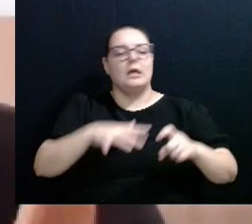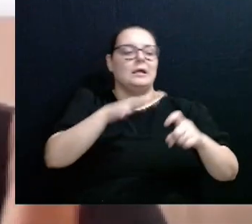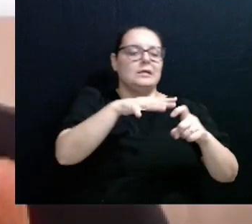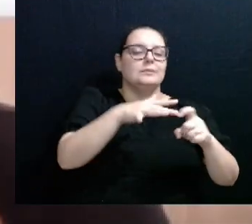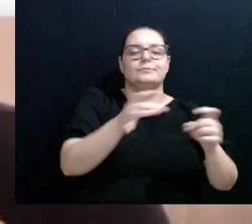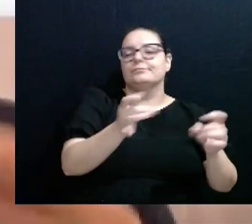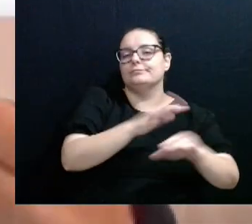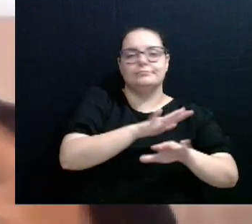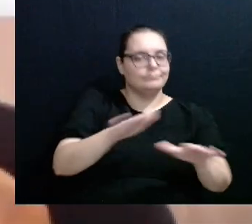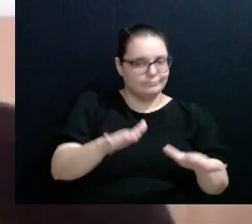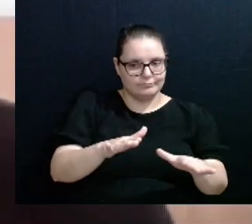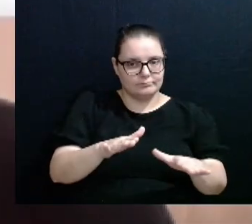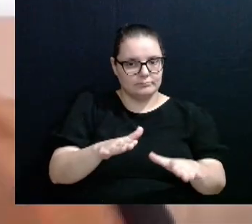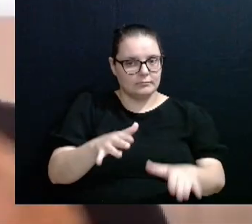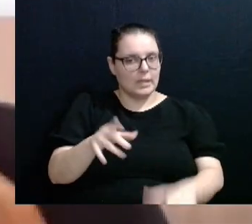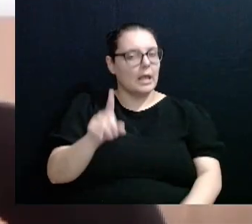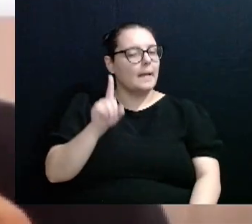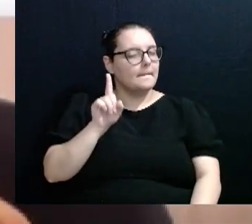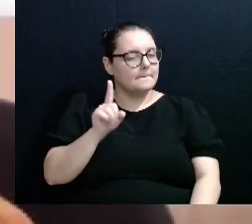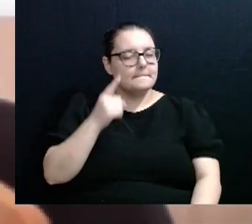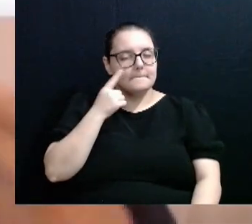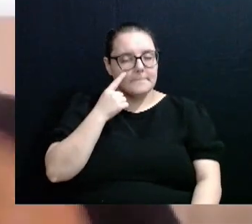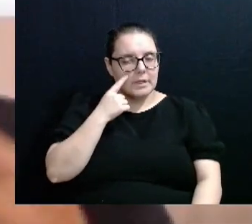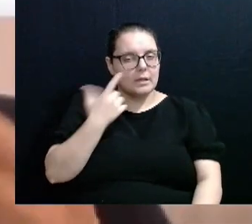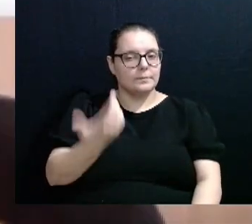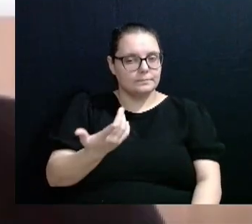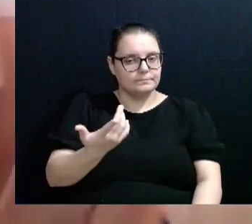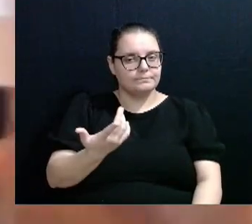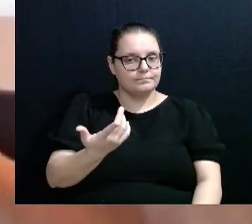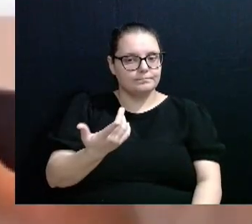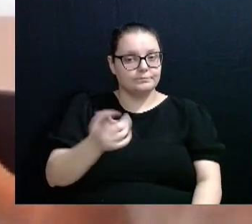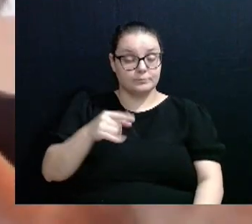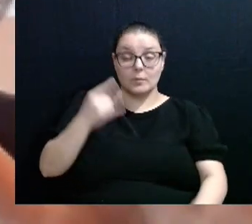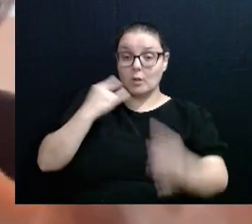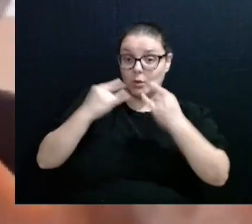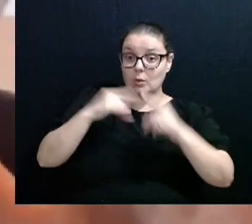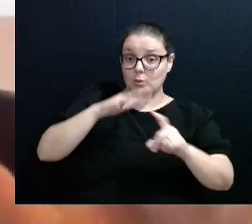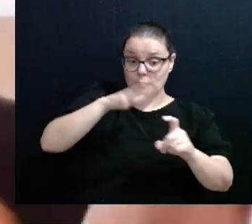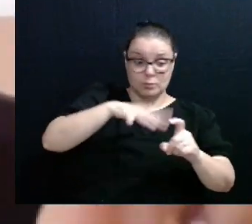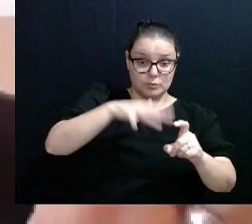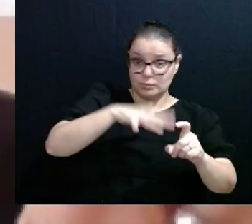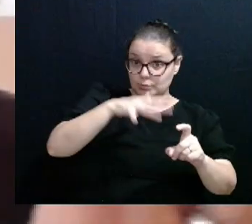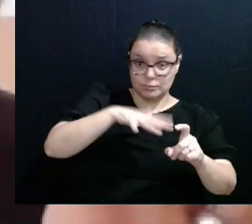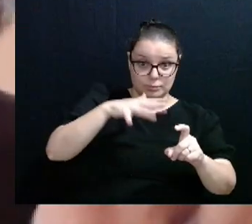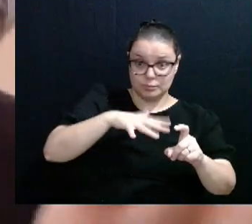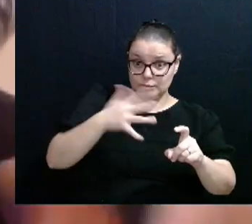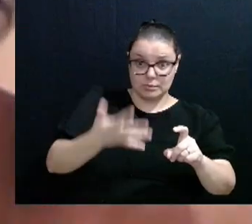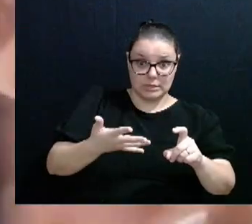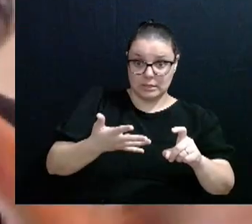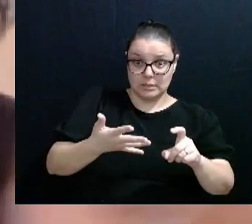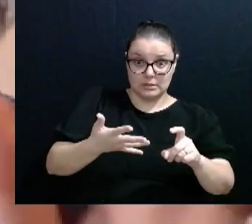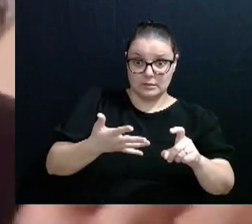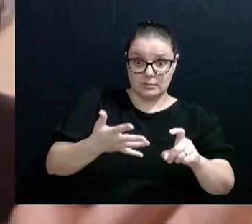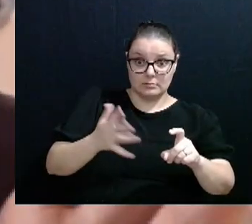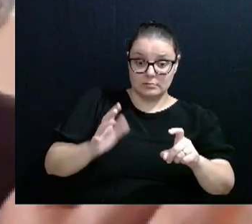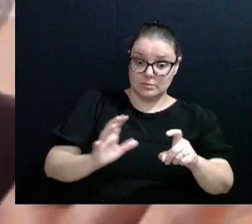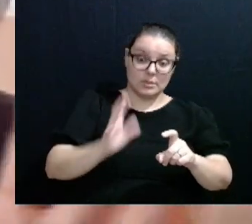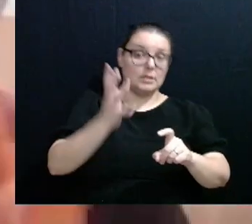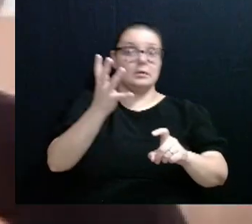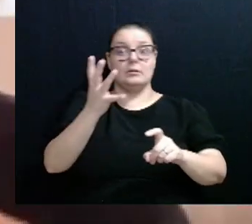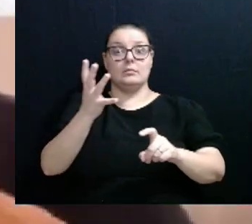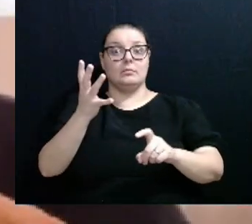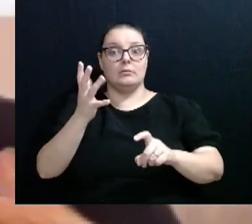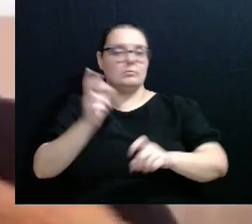mitos. Mas você vê, é interessante, os mitos sempre a gente foi cercado de mitos,